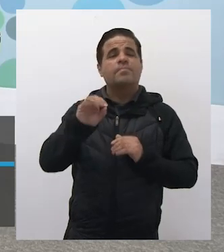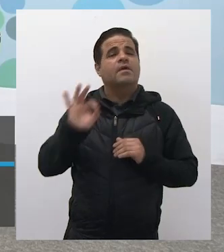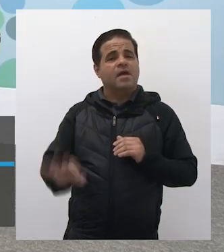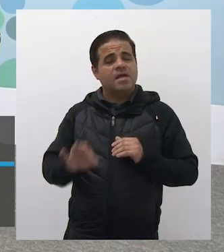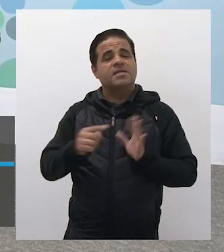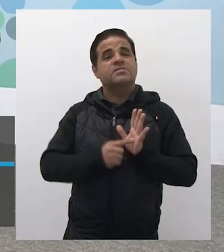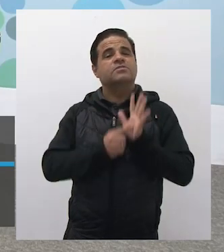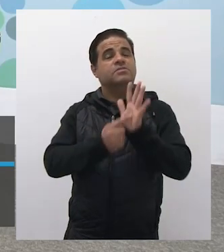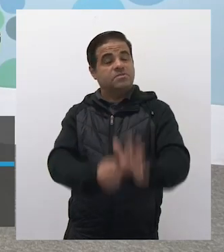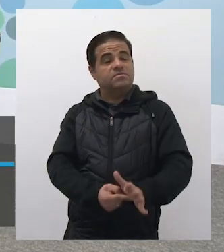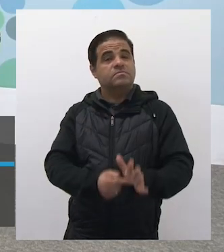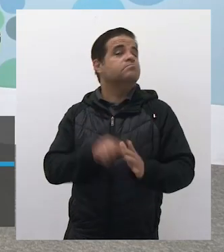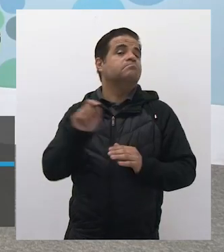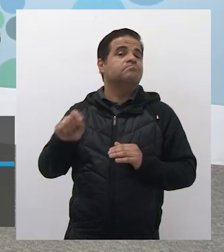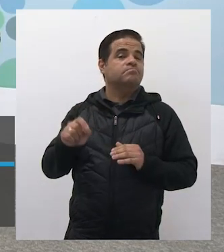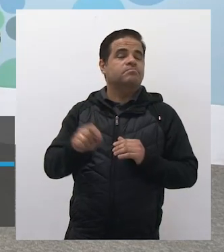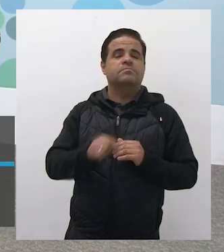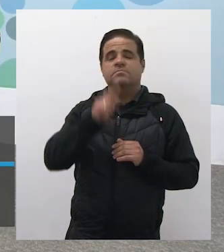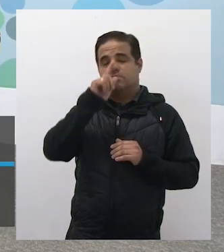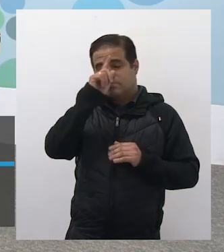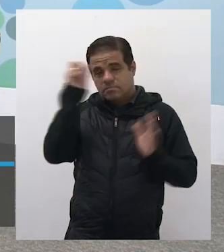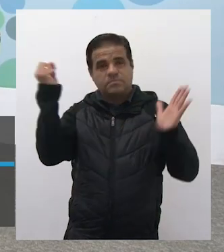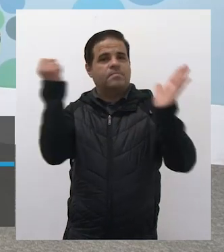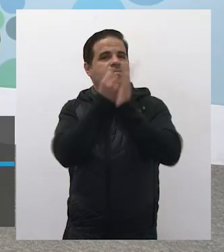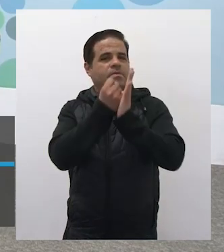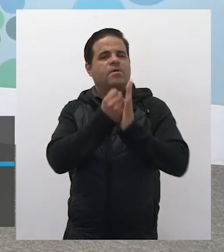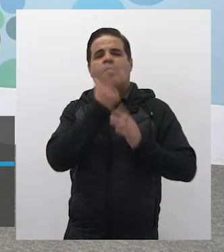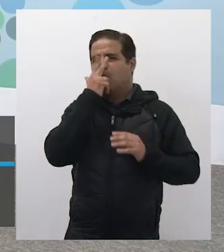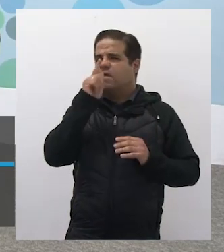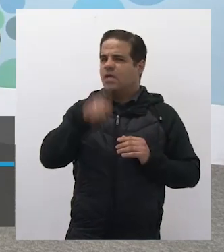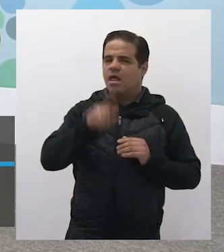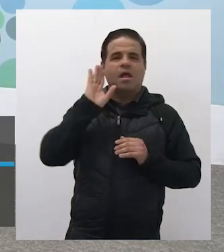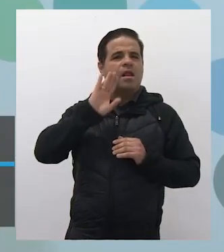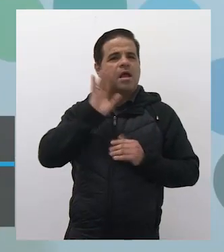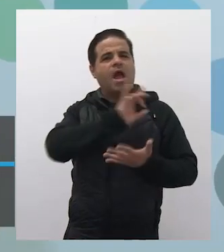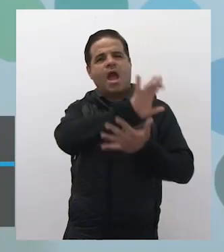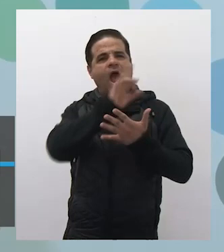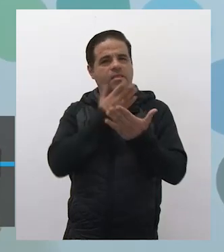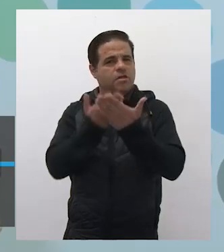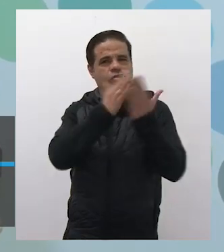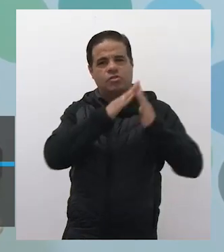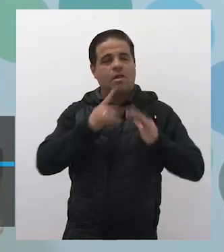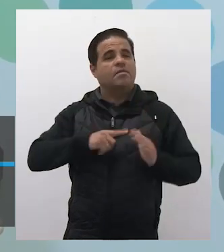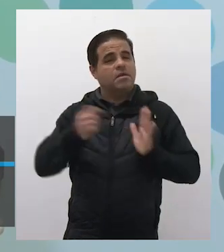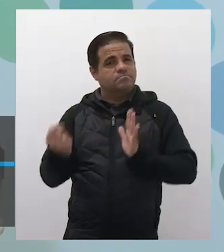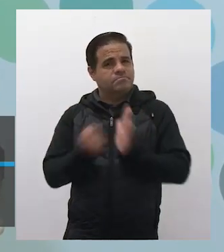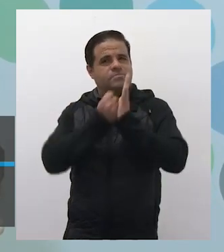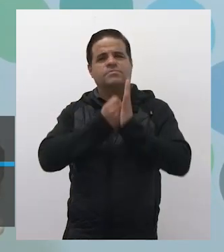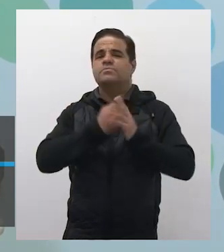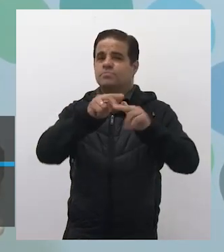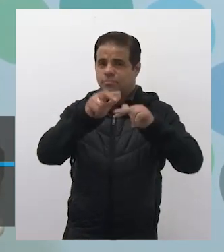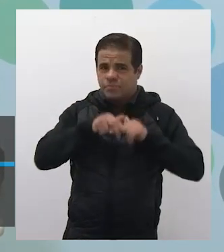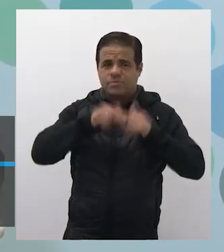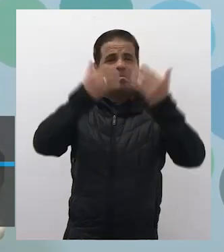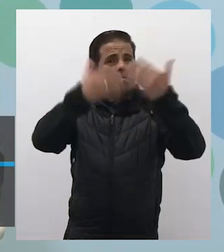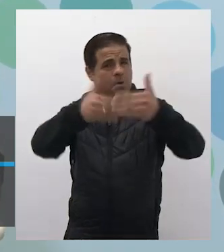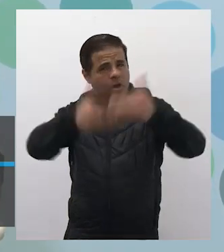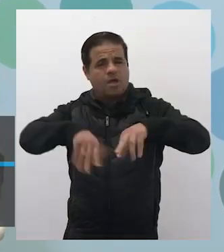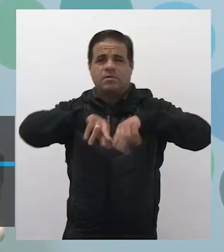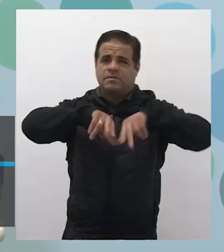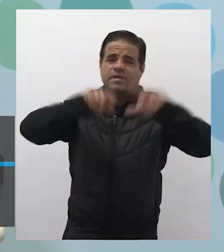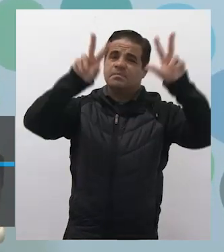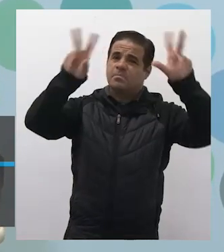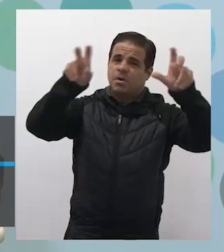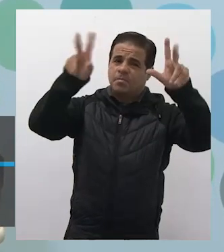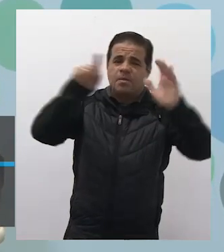Esses indicativos, eles são personalizados, isso eu acho muito legal, né? Cada escola tem o seu indicativo, por isso são tantas provas e tantas